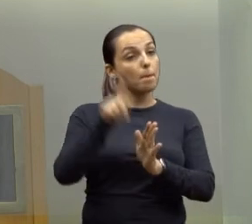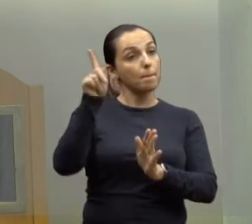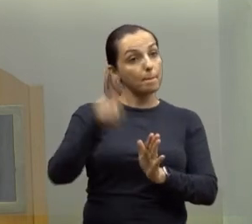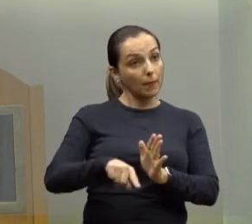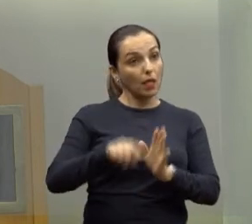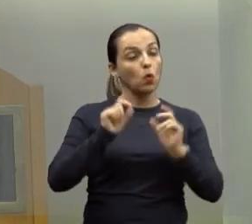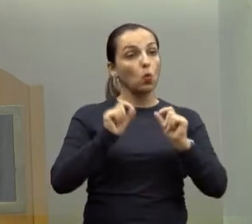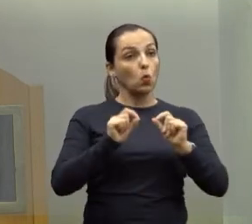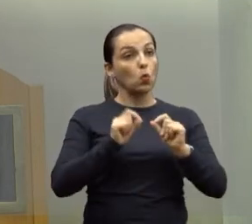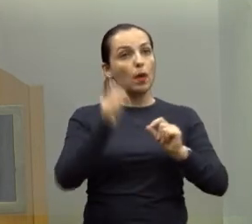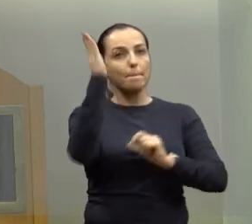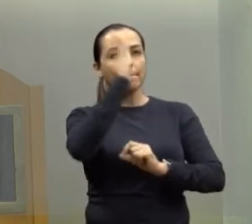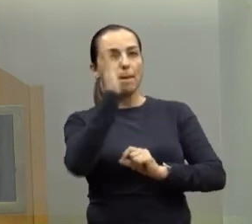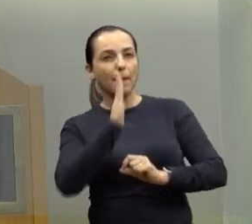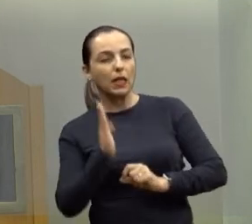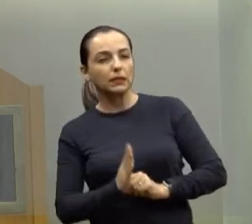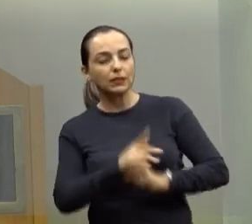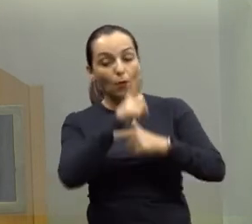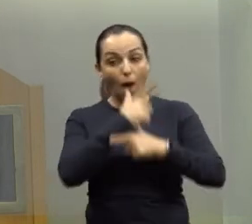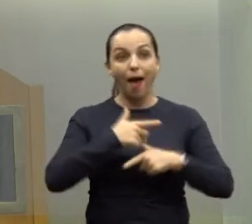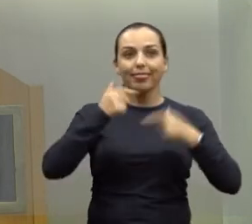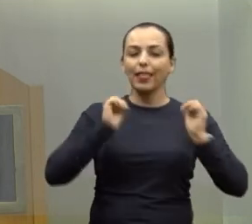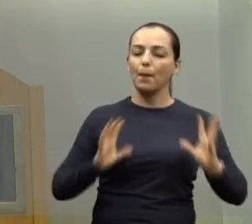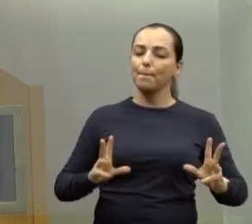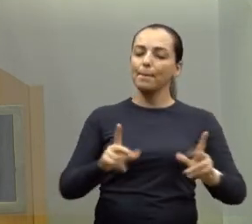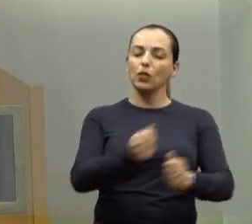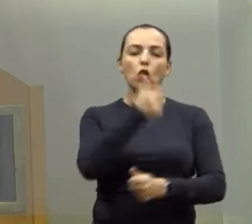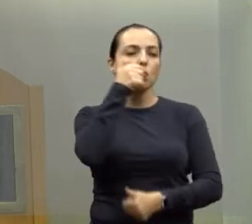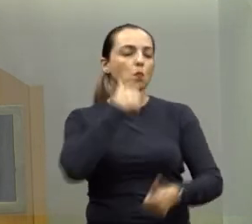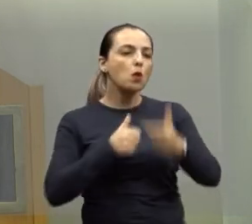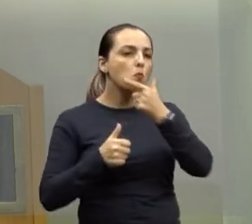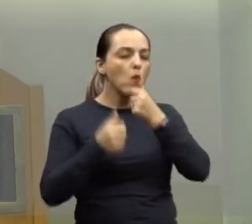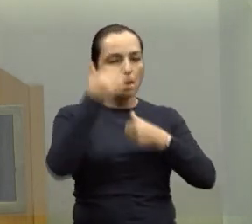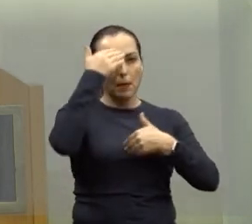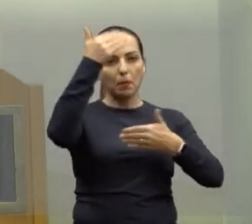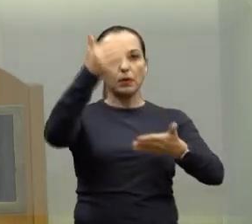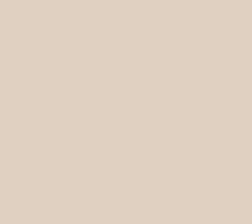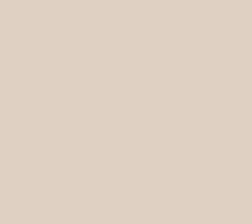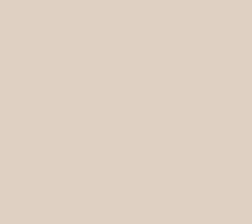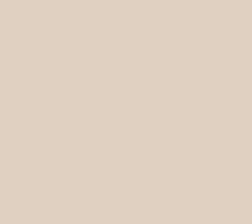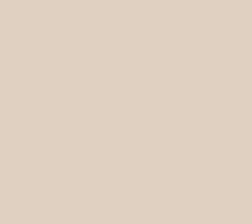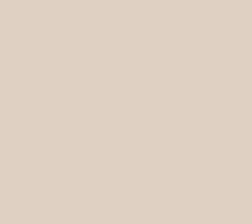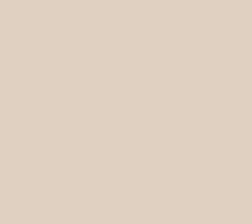que tenha um Brasil que Sorria para todos e todos Obrigado presidente